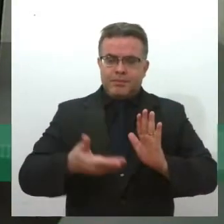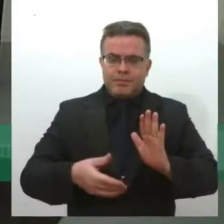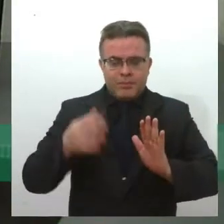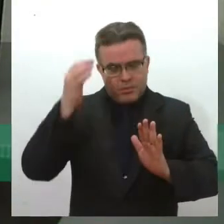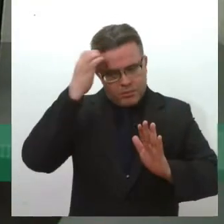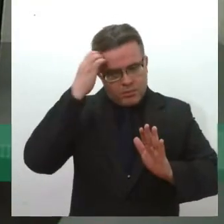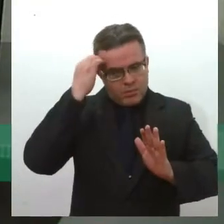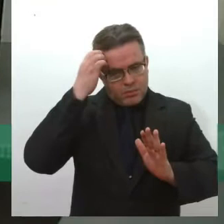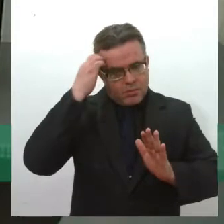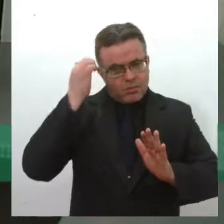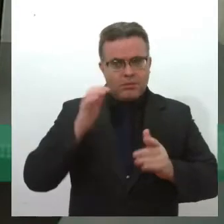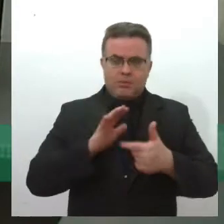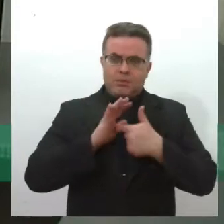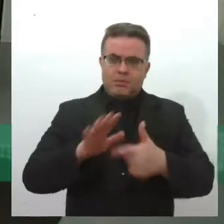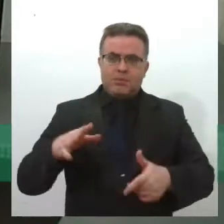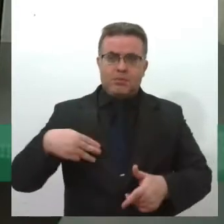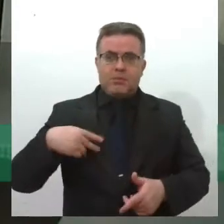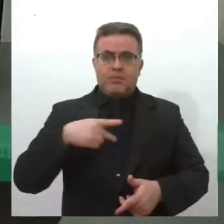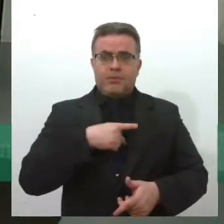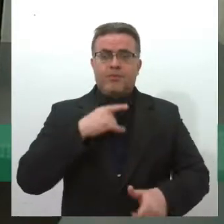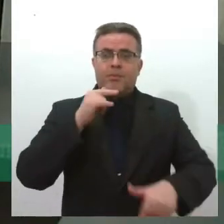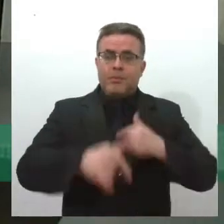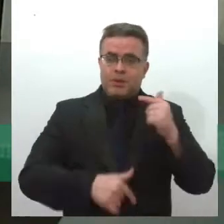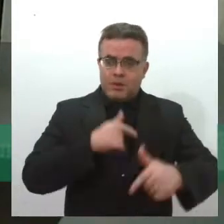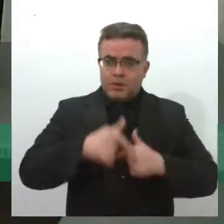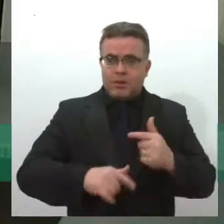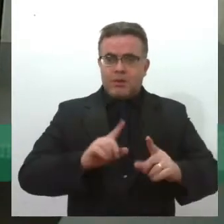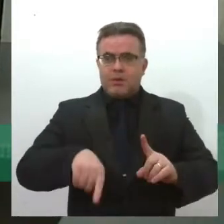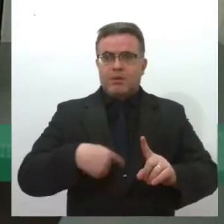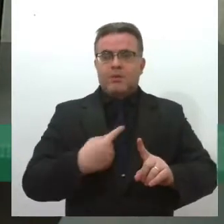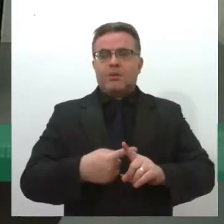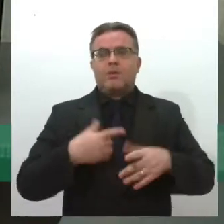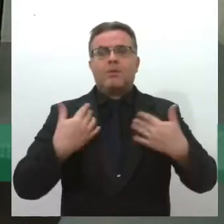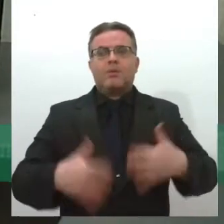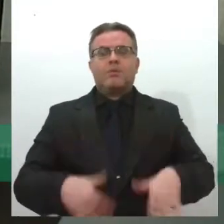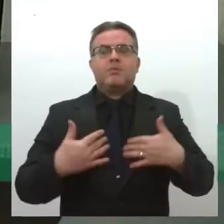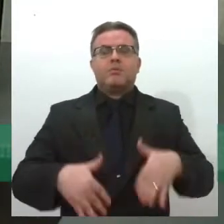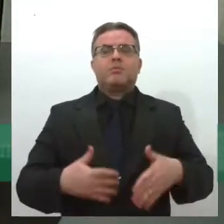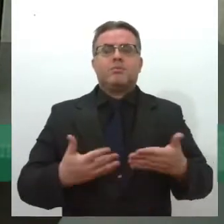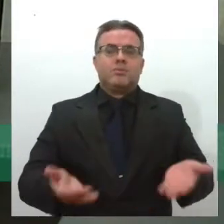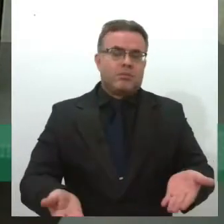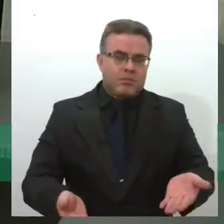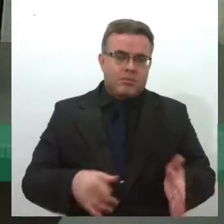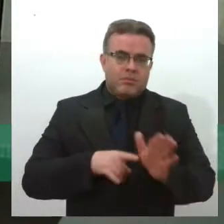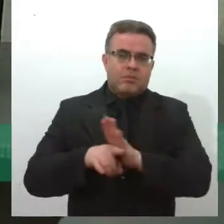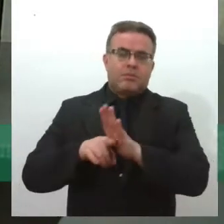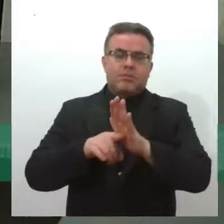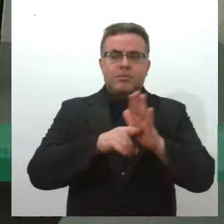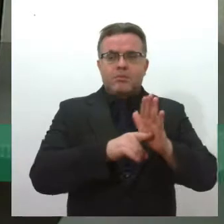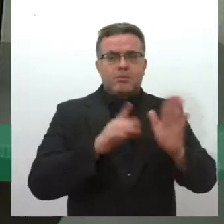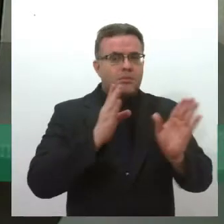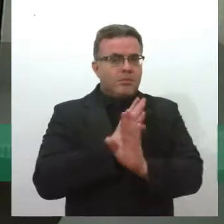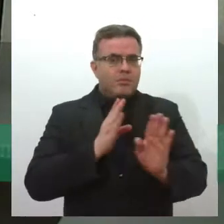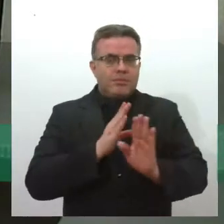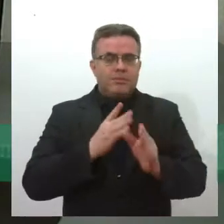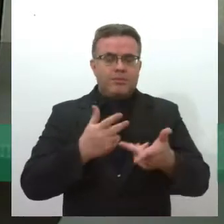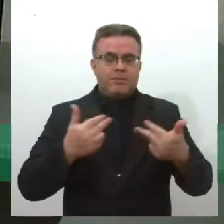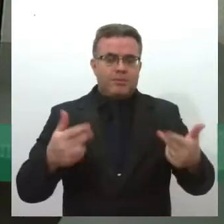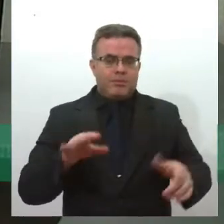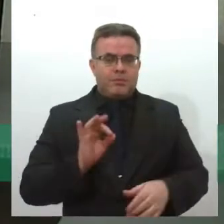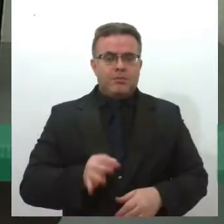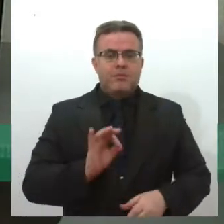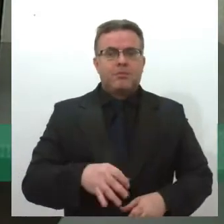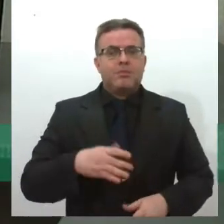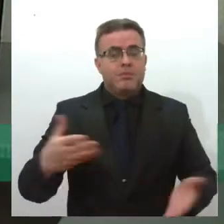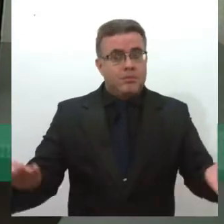ponto de que o Ministério Público aí vai ter um trabalho maior, né? Nessa questão das investigações. Na